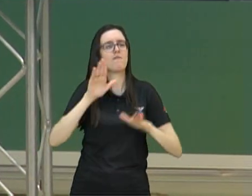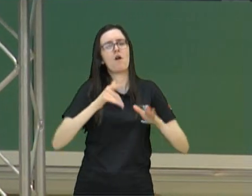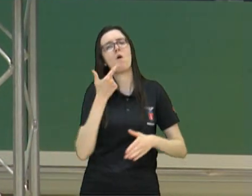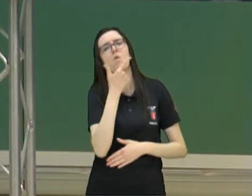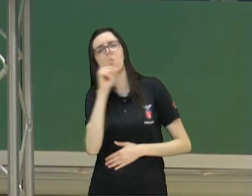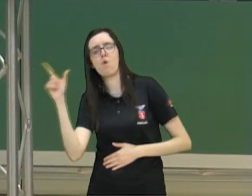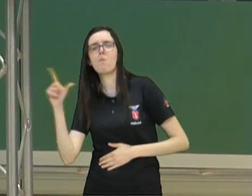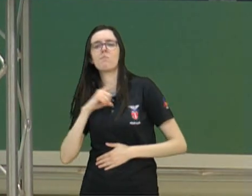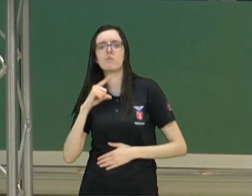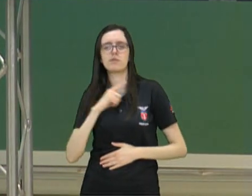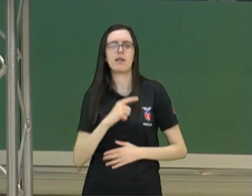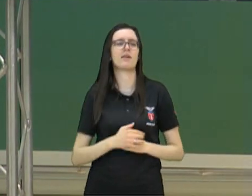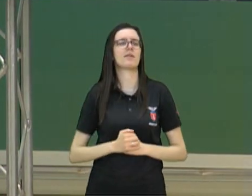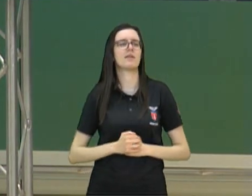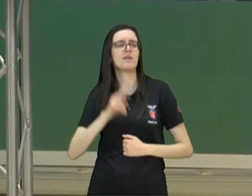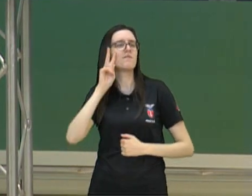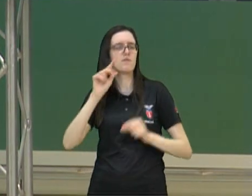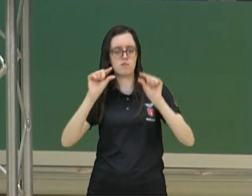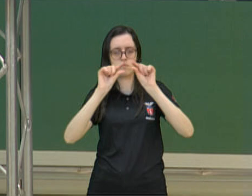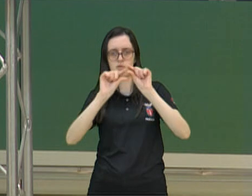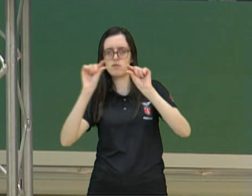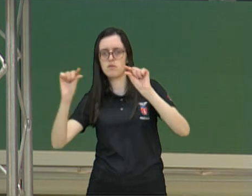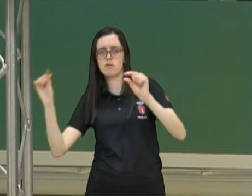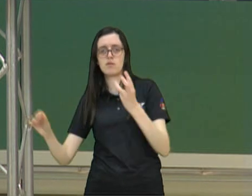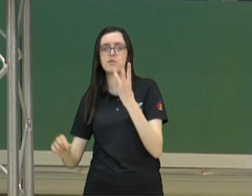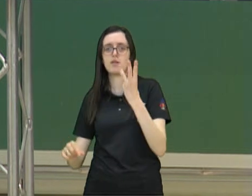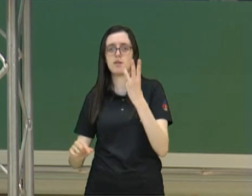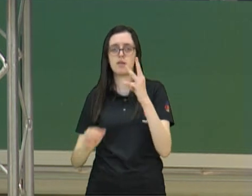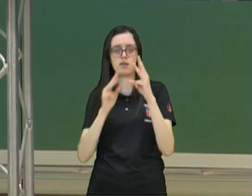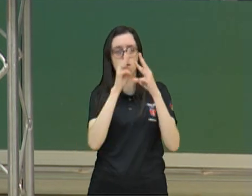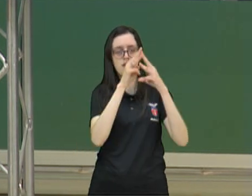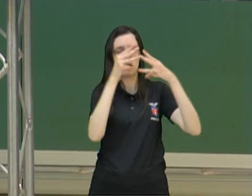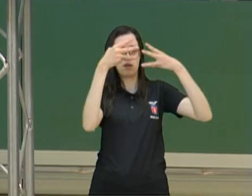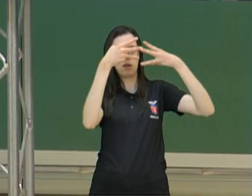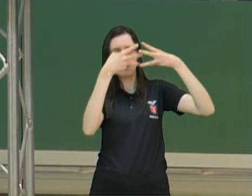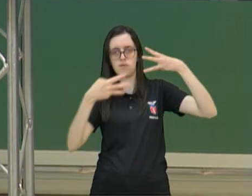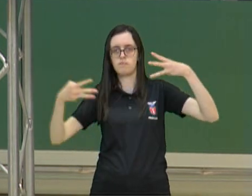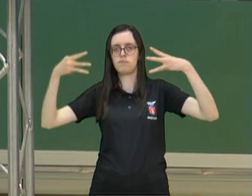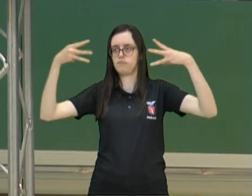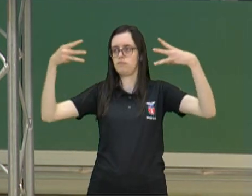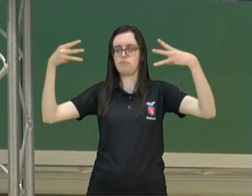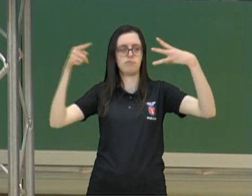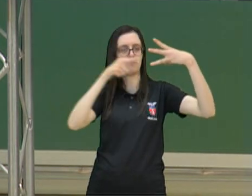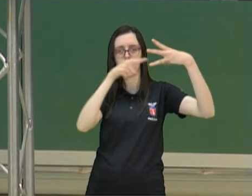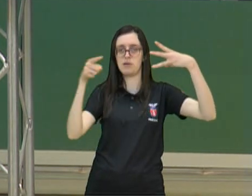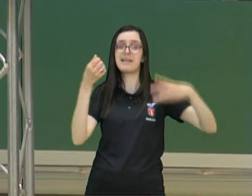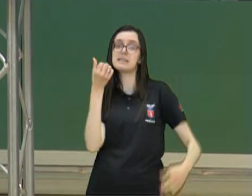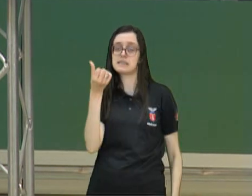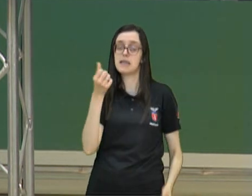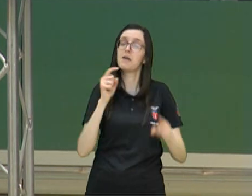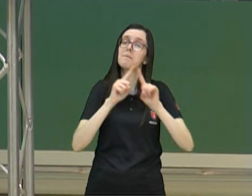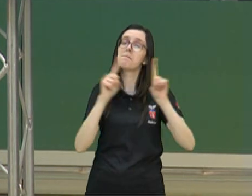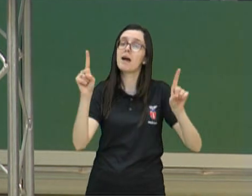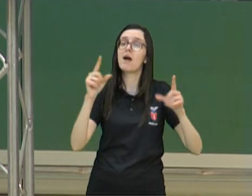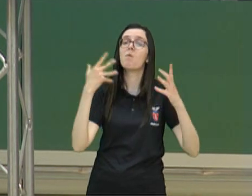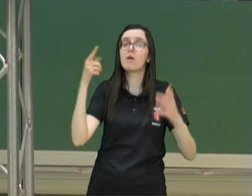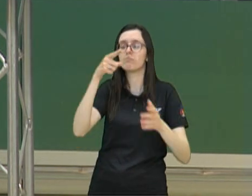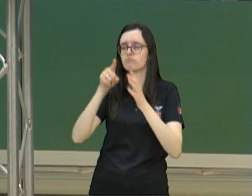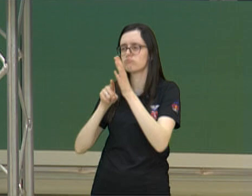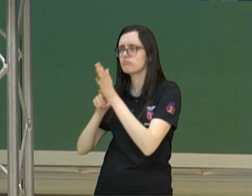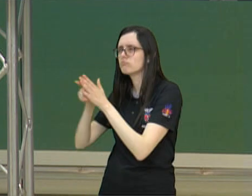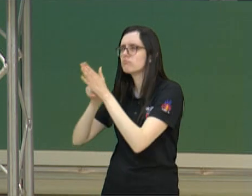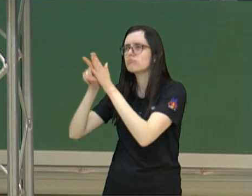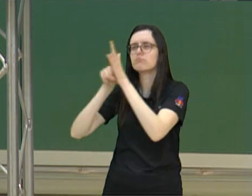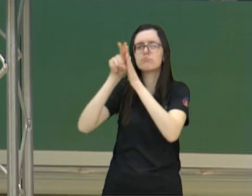como particípio, gerúndio e infinitivo, como esses também modos verbais. Mas, quando você for procurar,